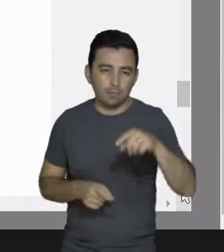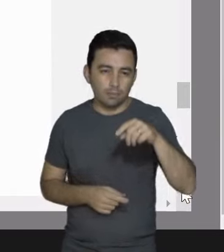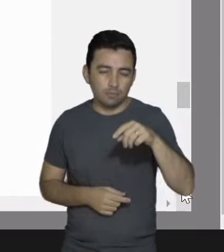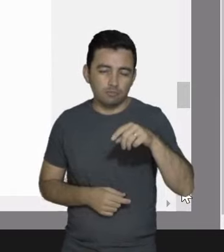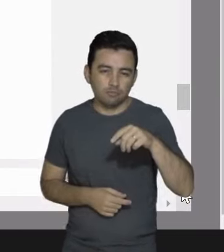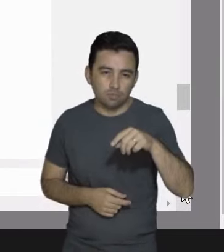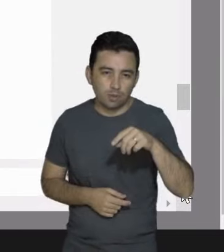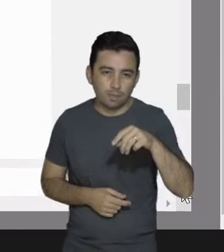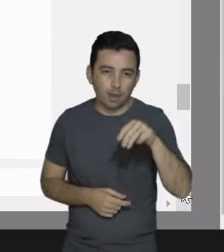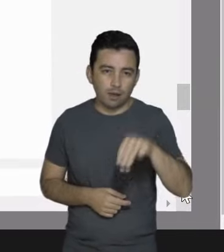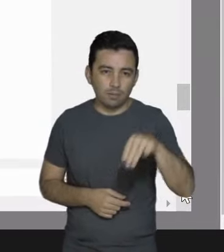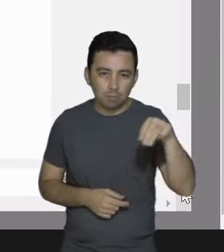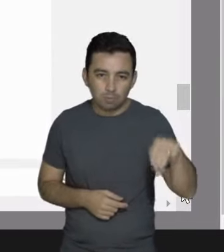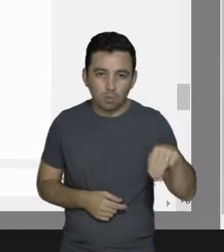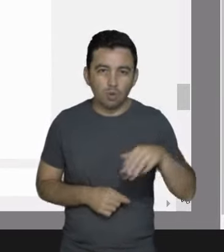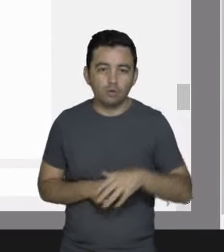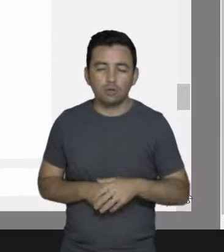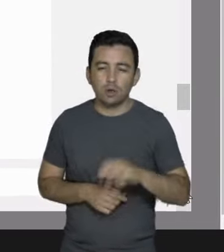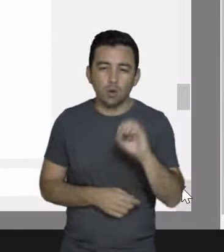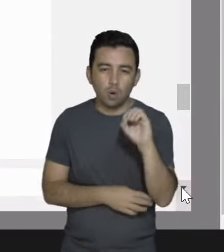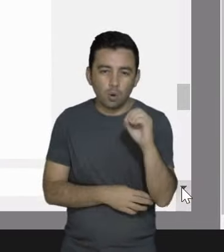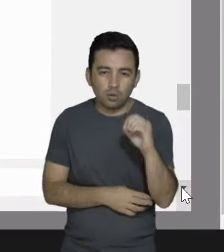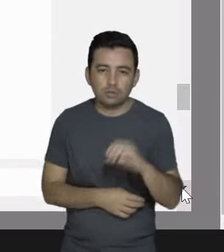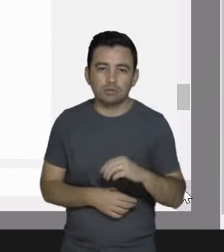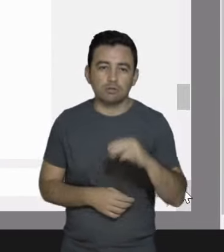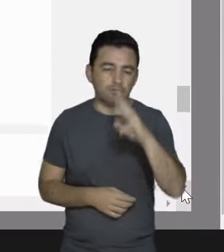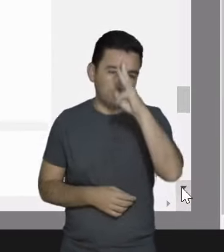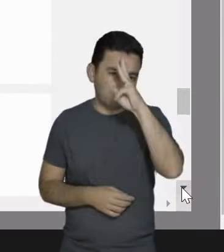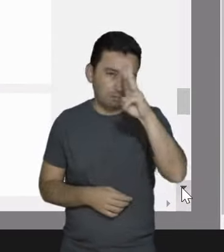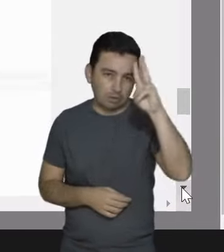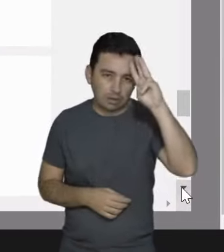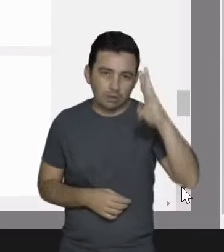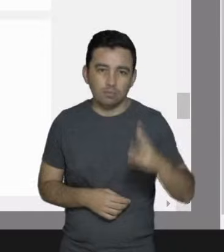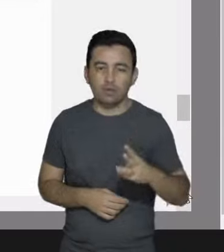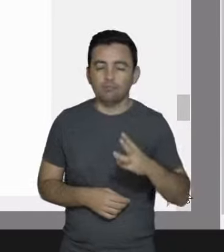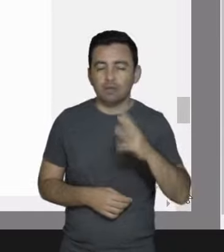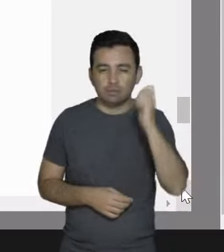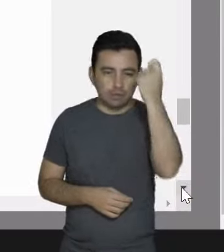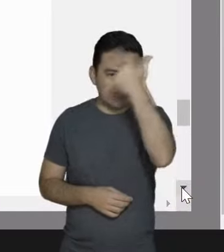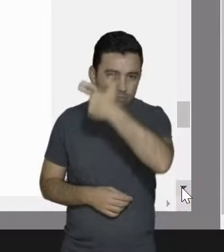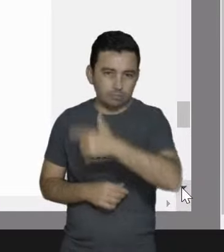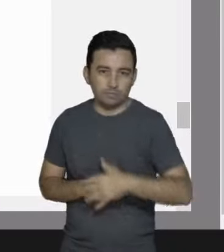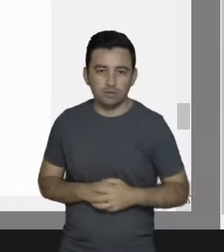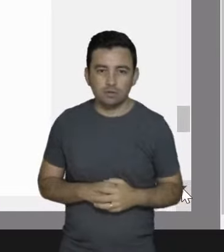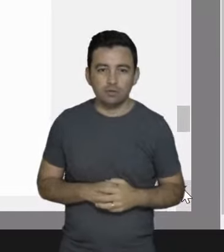Deputado Oscar Gucci Deputado Valnei Deputado Altair Silva